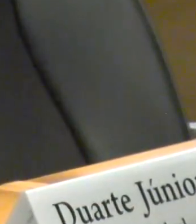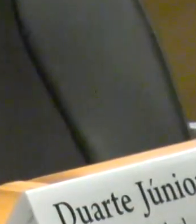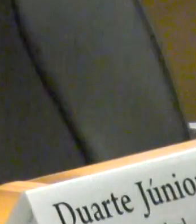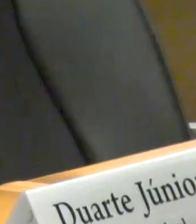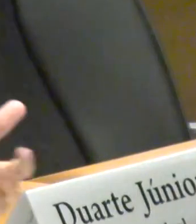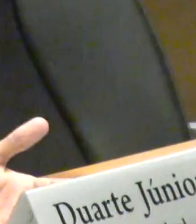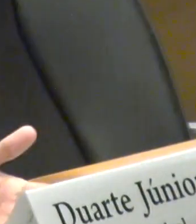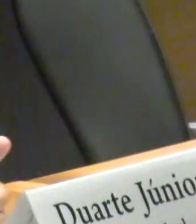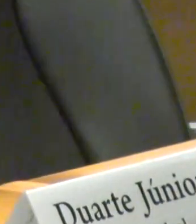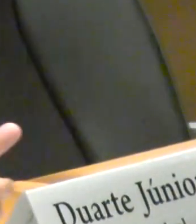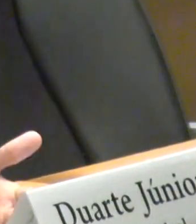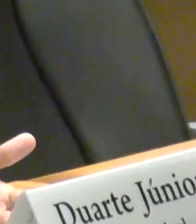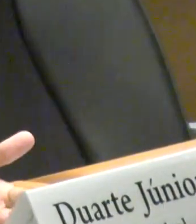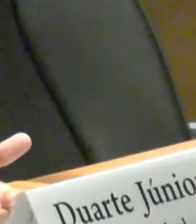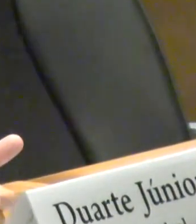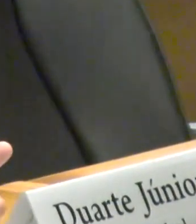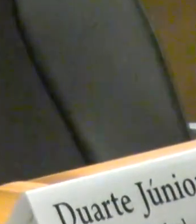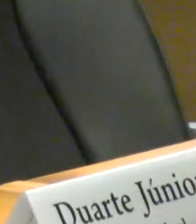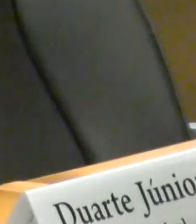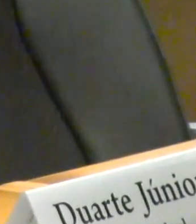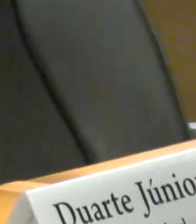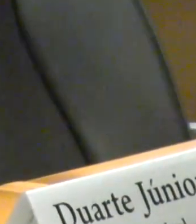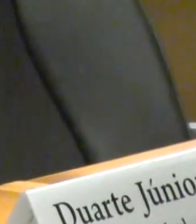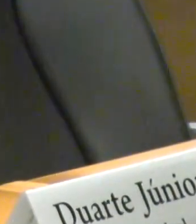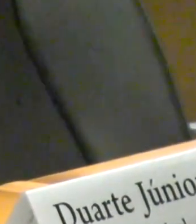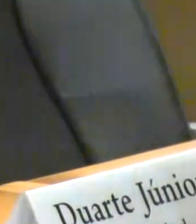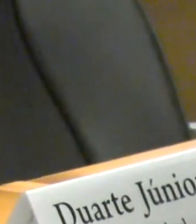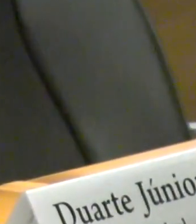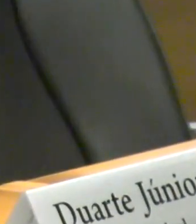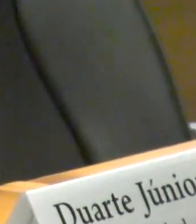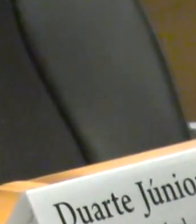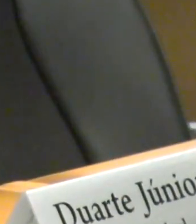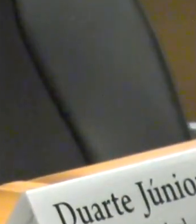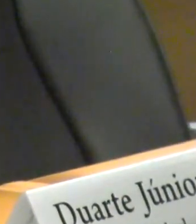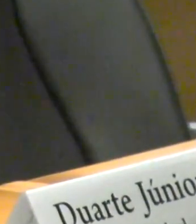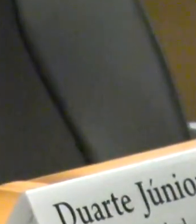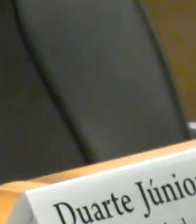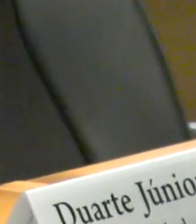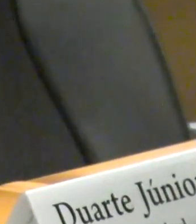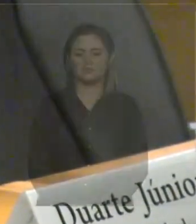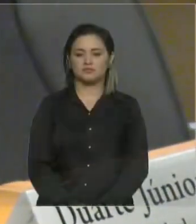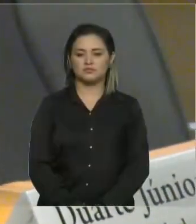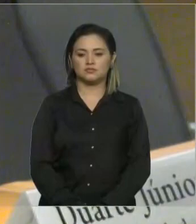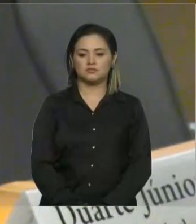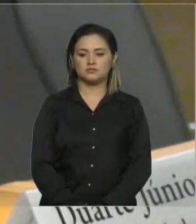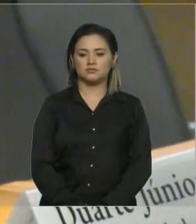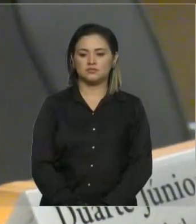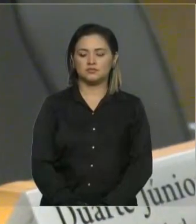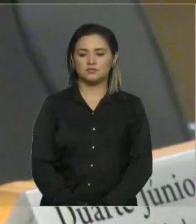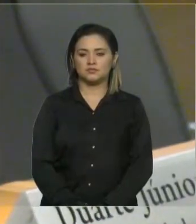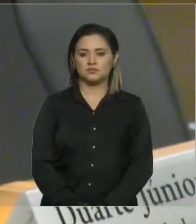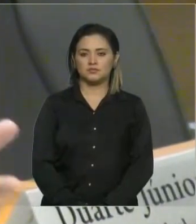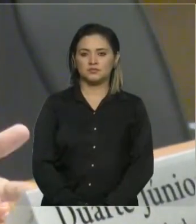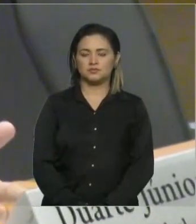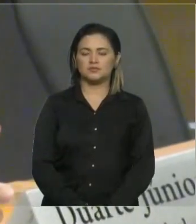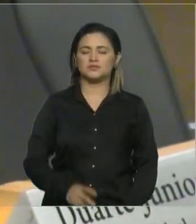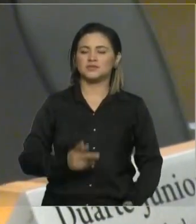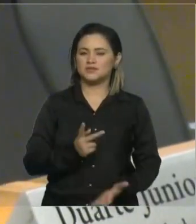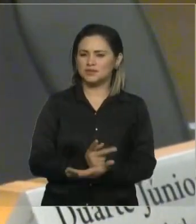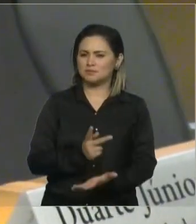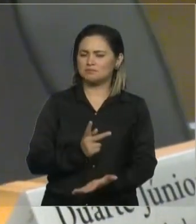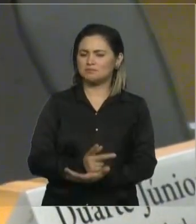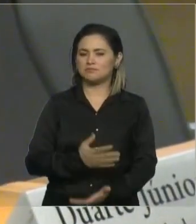empurrada, que caminhada nós sabemos como é que é, mas nunca perdia o sorriso, e mais do que um